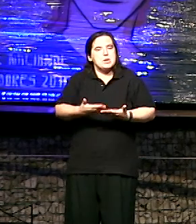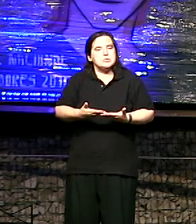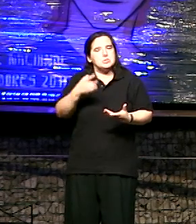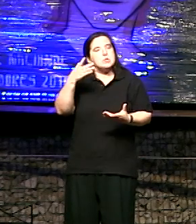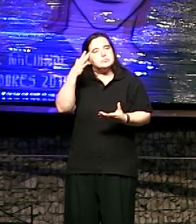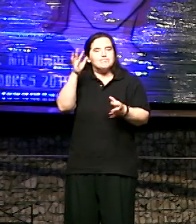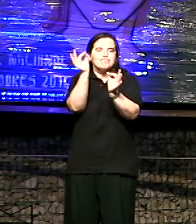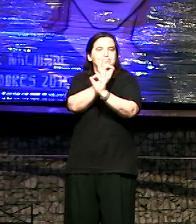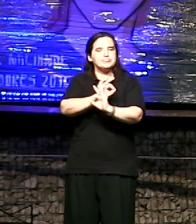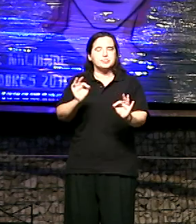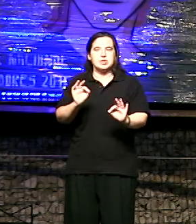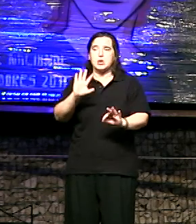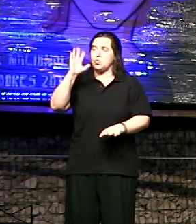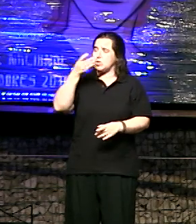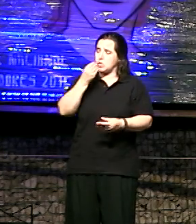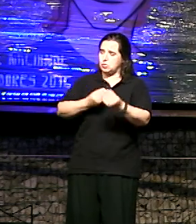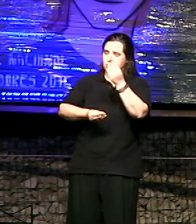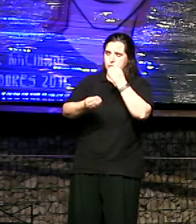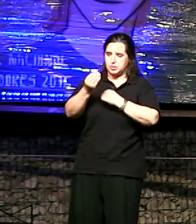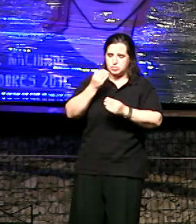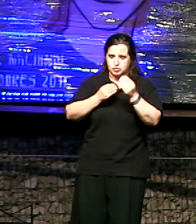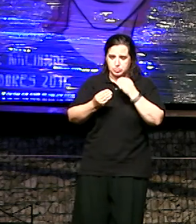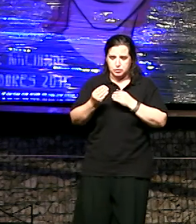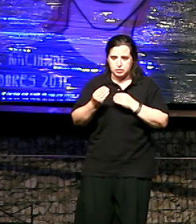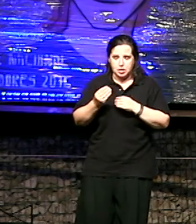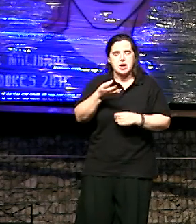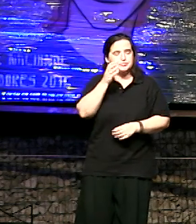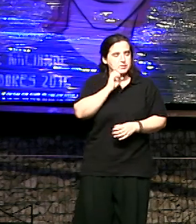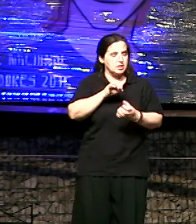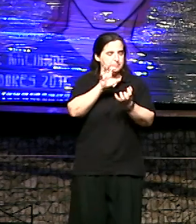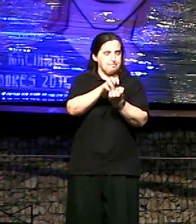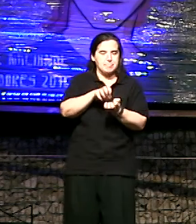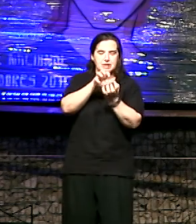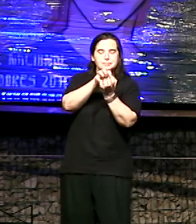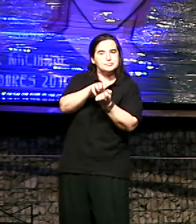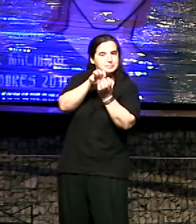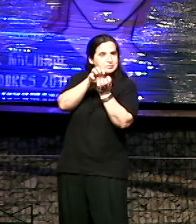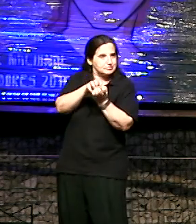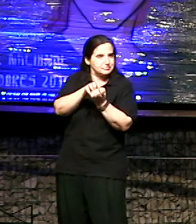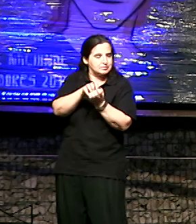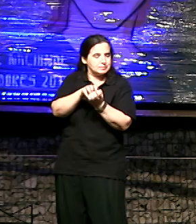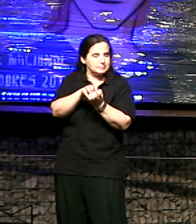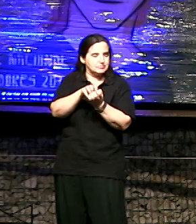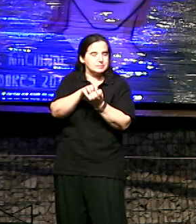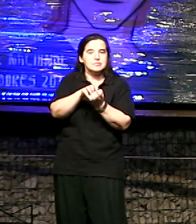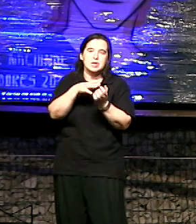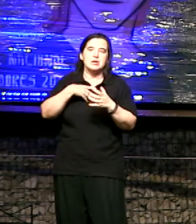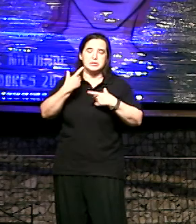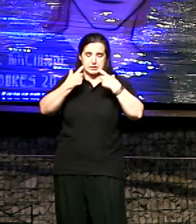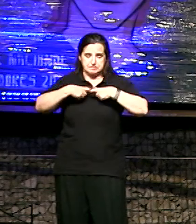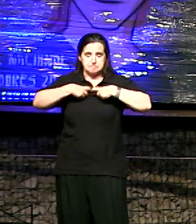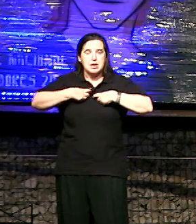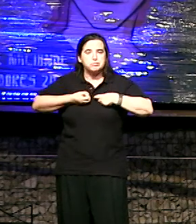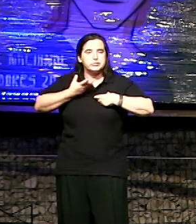e quando nós vamos comendo E à medida que vamos ingerindo mastigando desfrutando Então são expelidos